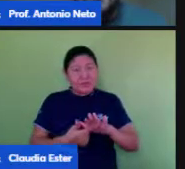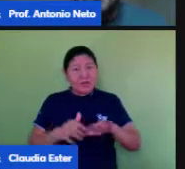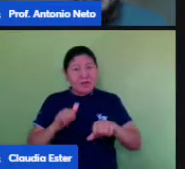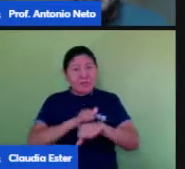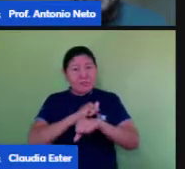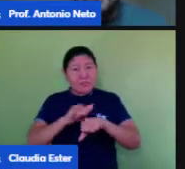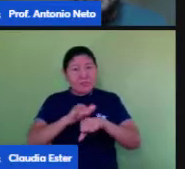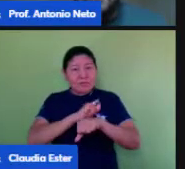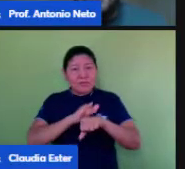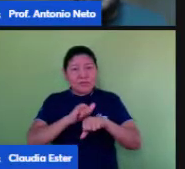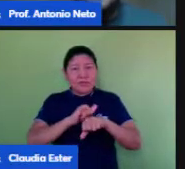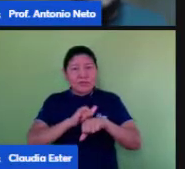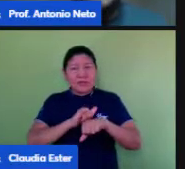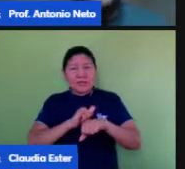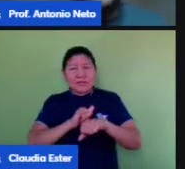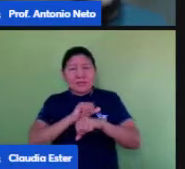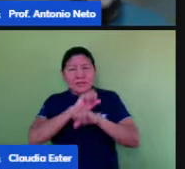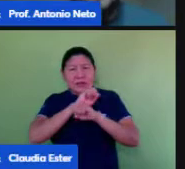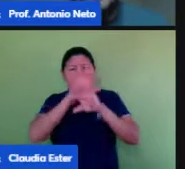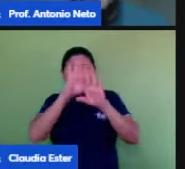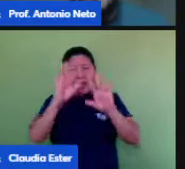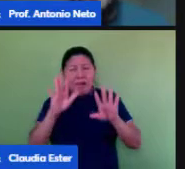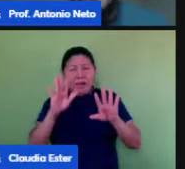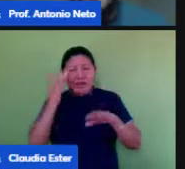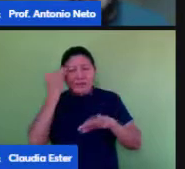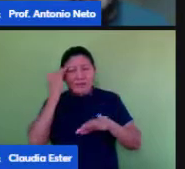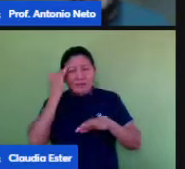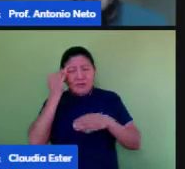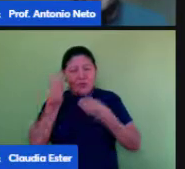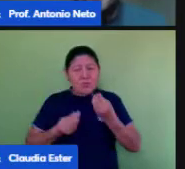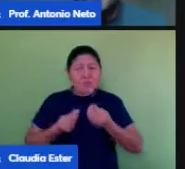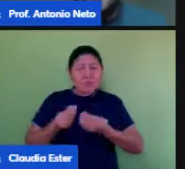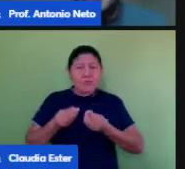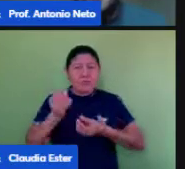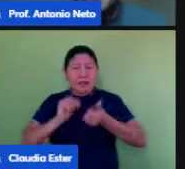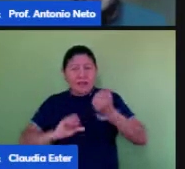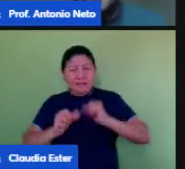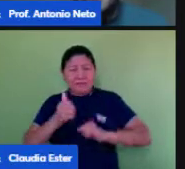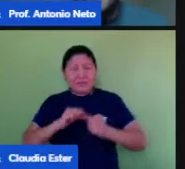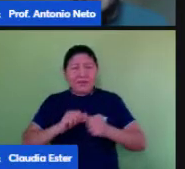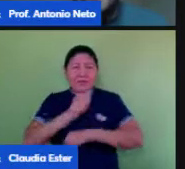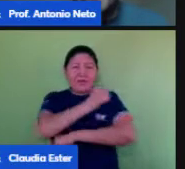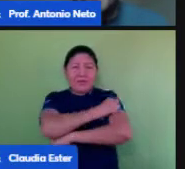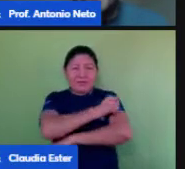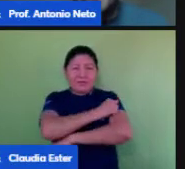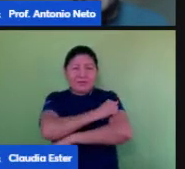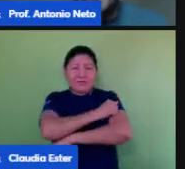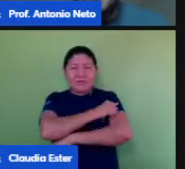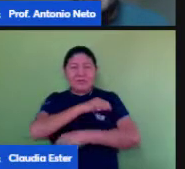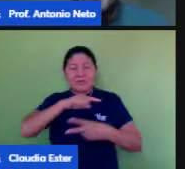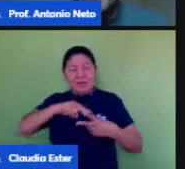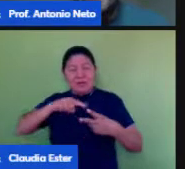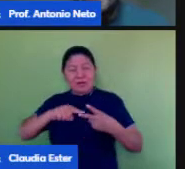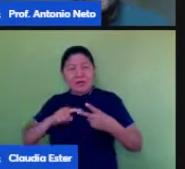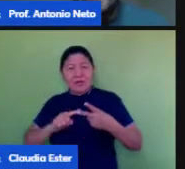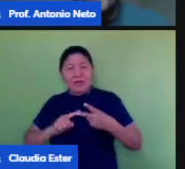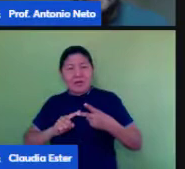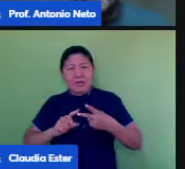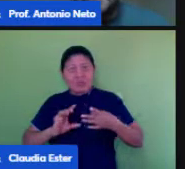de compreender como avaliar o aluno a partir de uma proposta de interdisciplinaridade. Então, olha